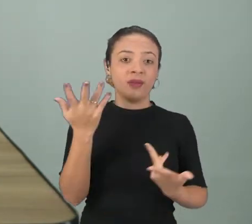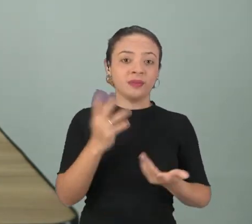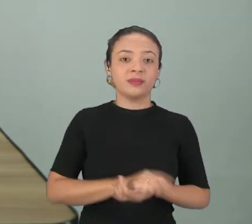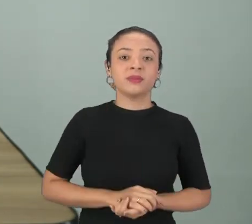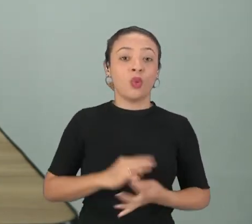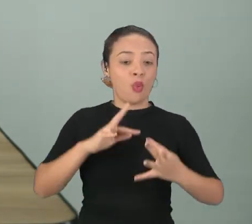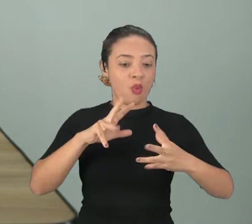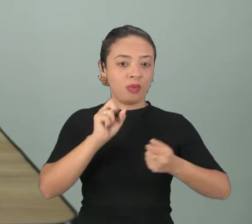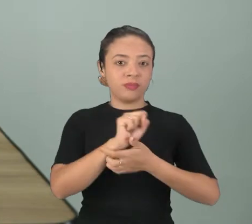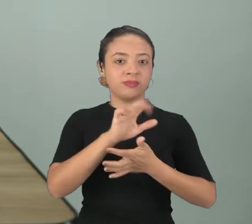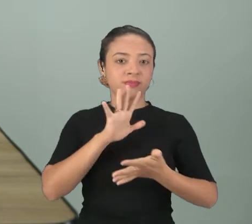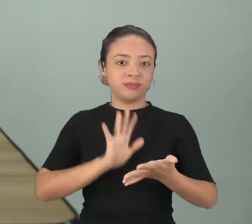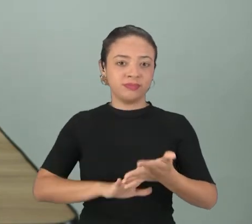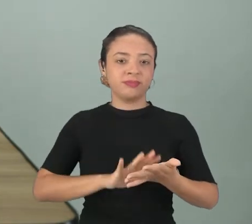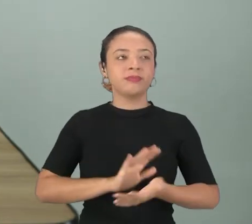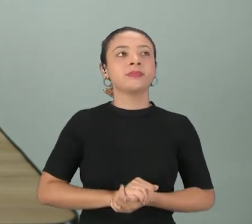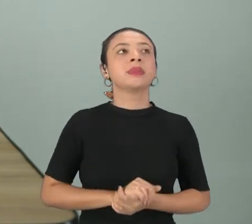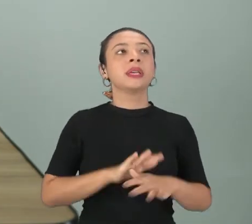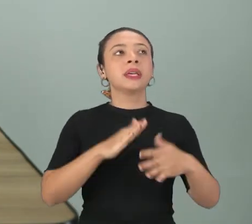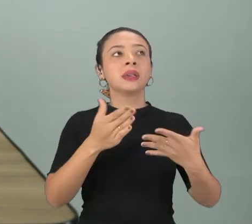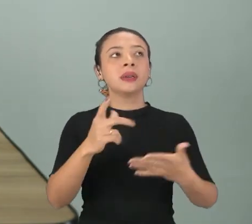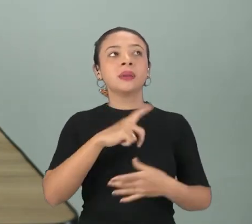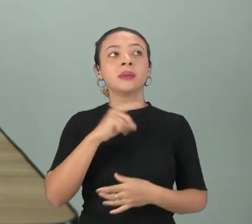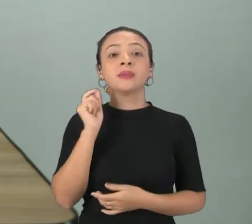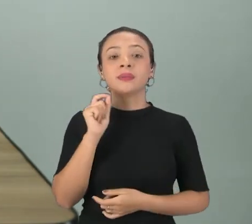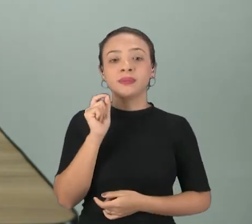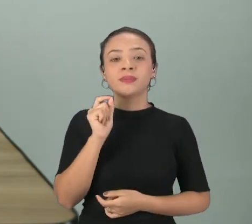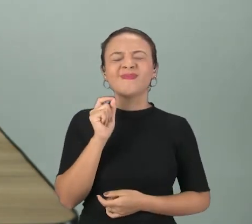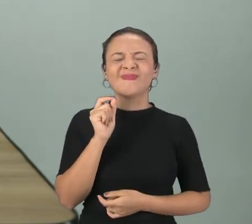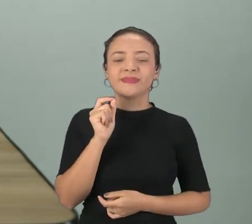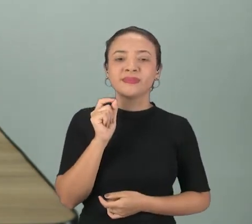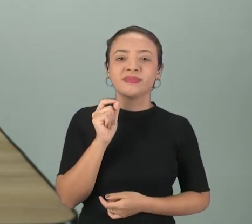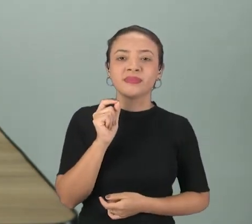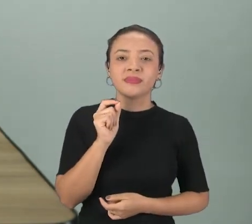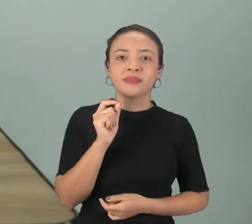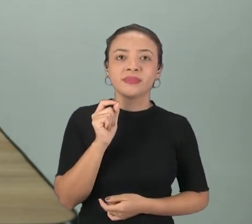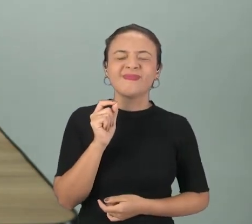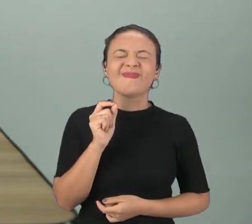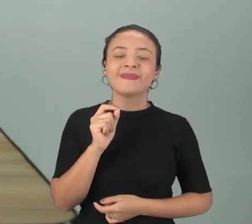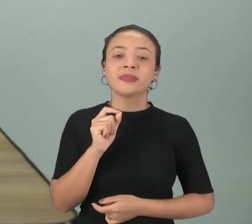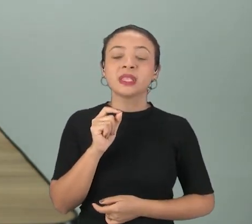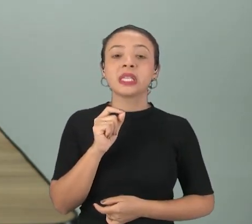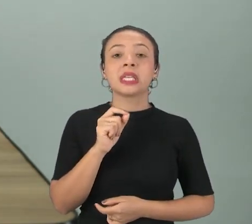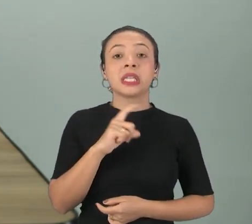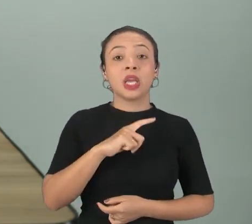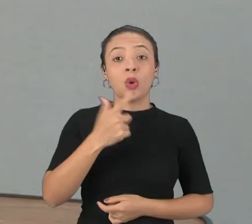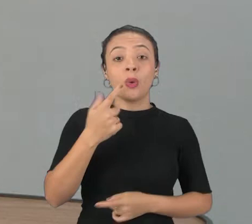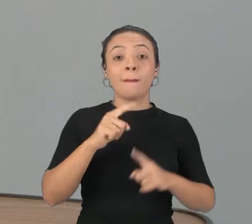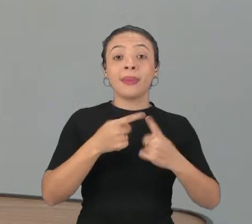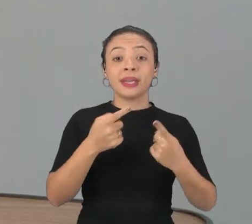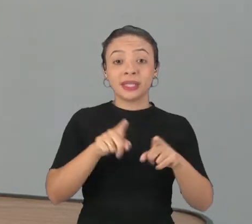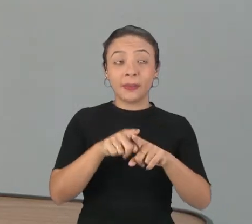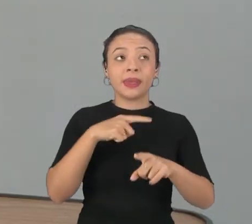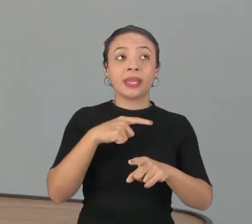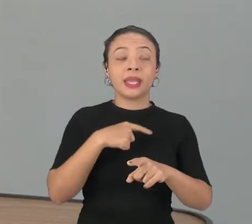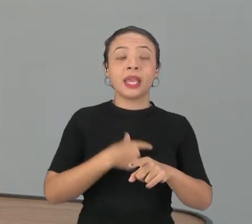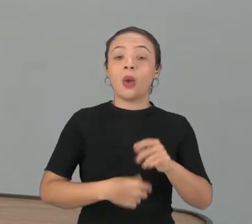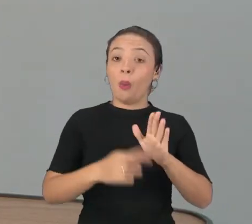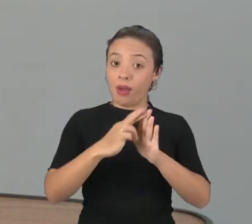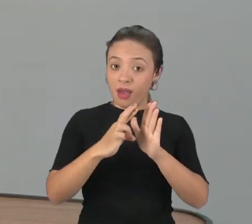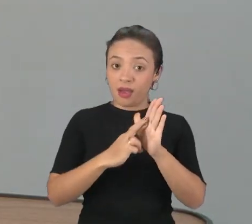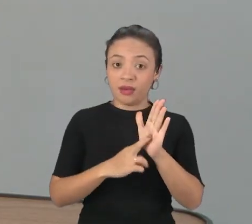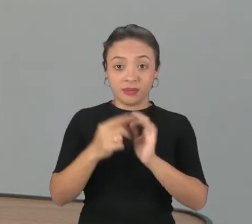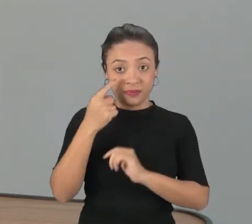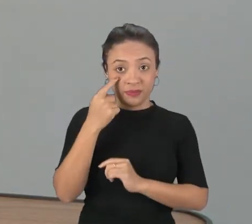colorir nossa bom então eu tenho aqui mas alguns mas o meu padrão será esses aqui ó